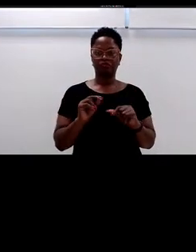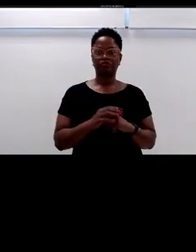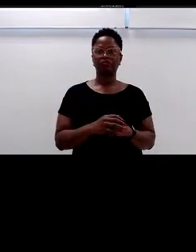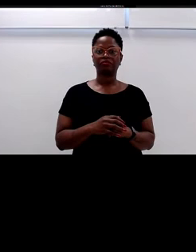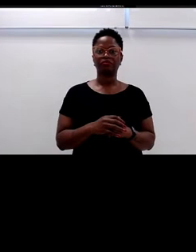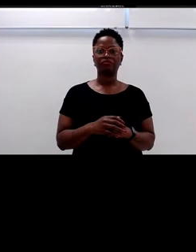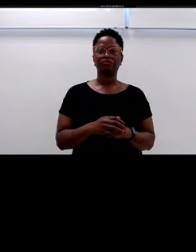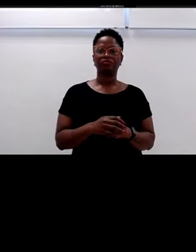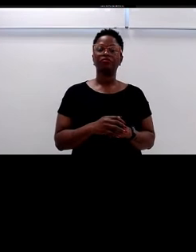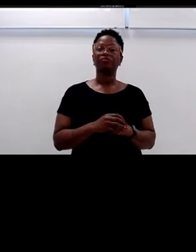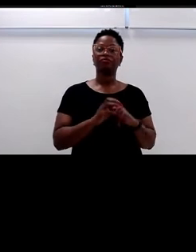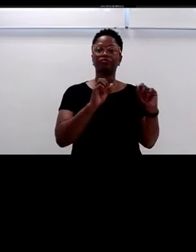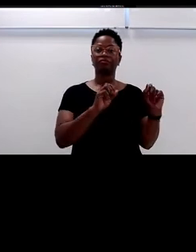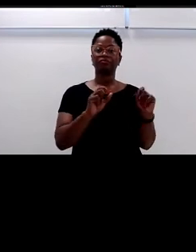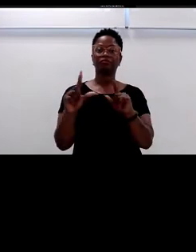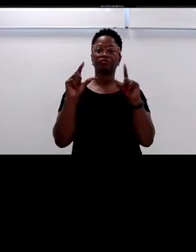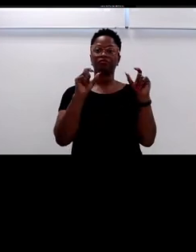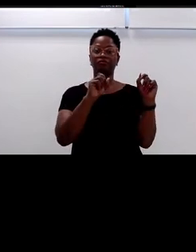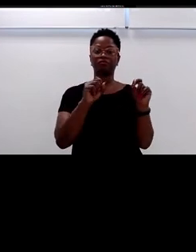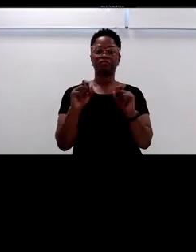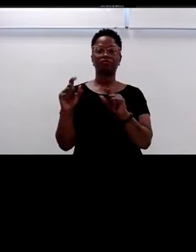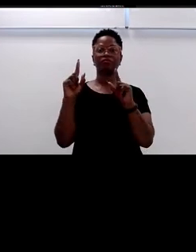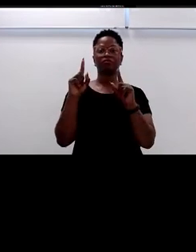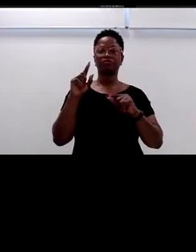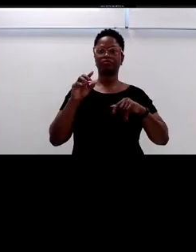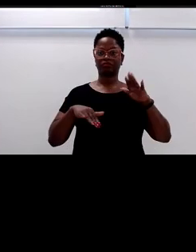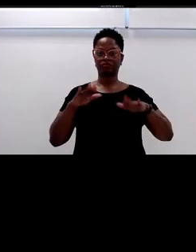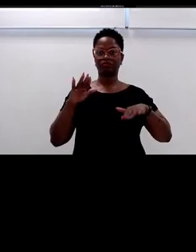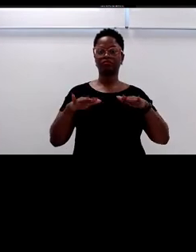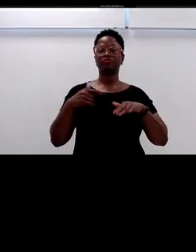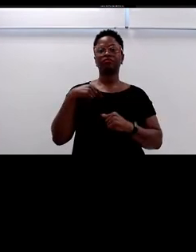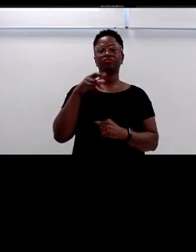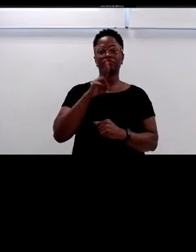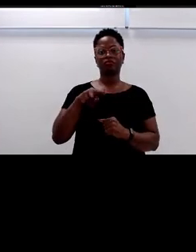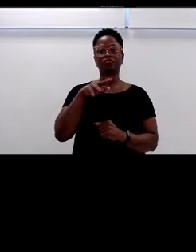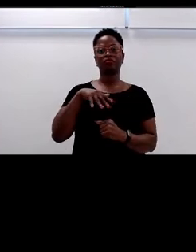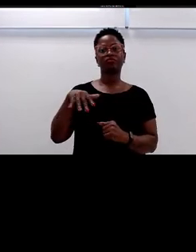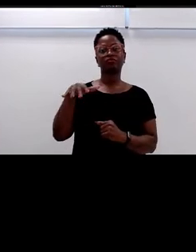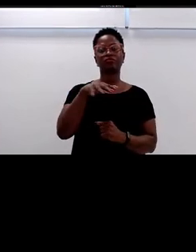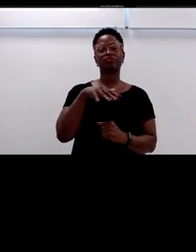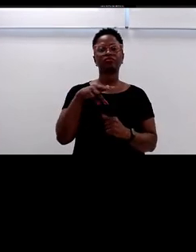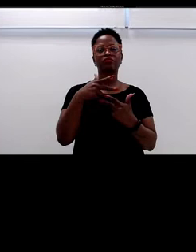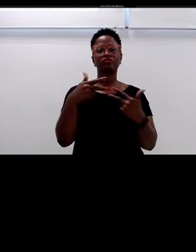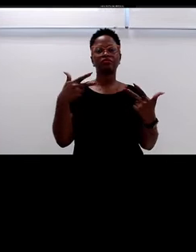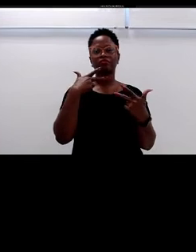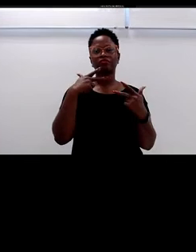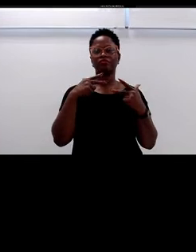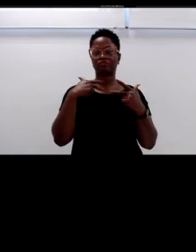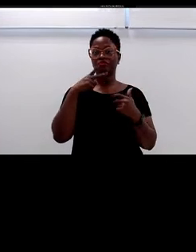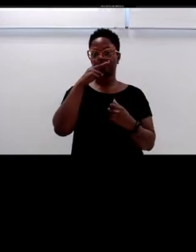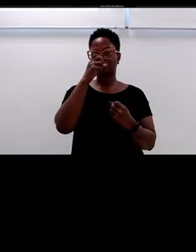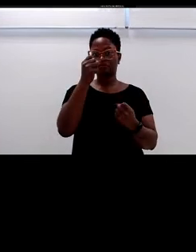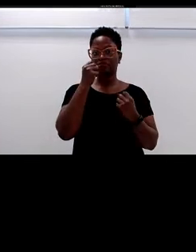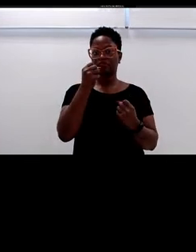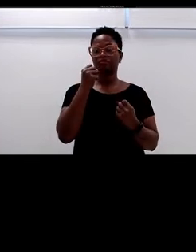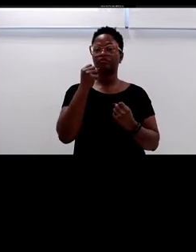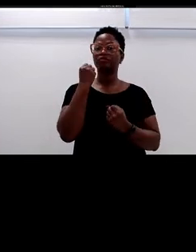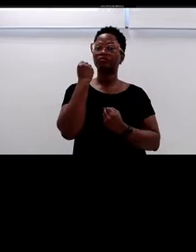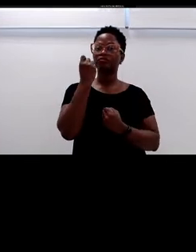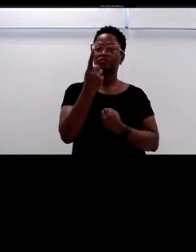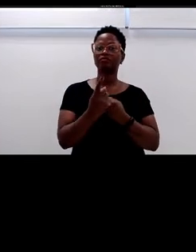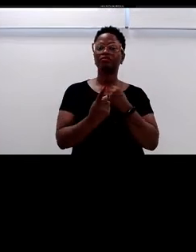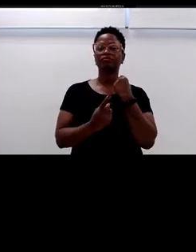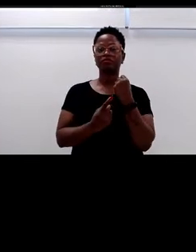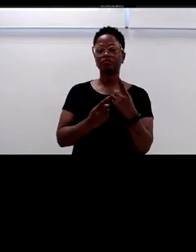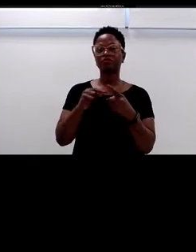às imagens de Fra Angelico. Muitas vezes ele usava essas áreas de cores mais chapadas, com poucas variações, né, do